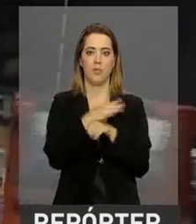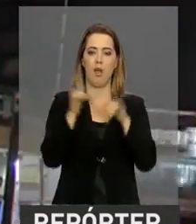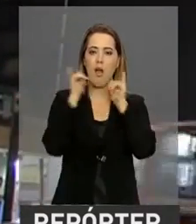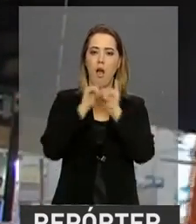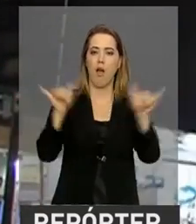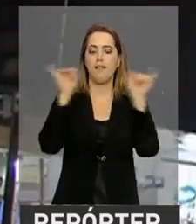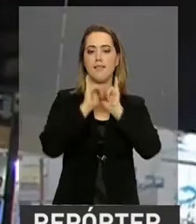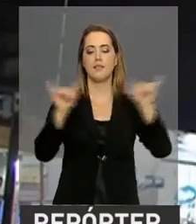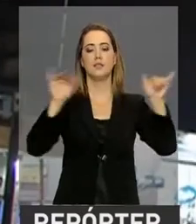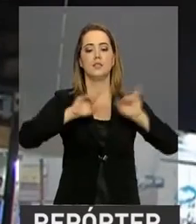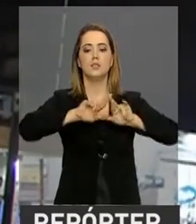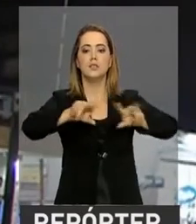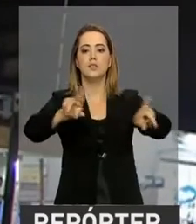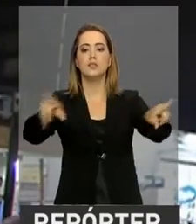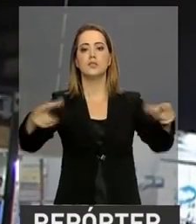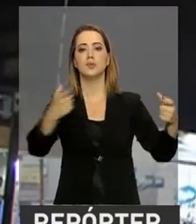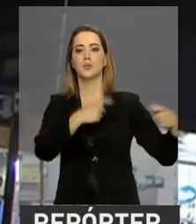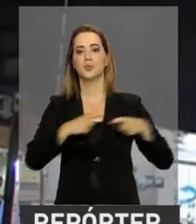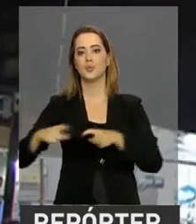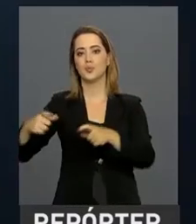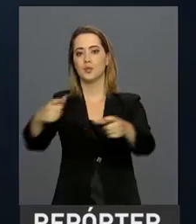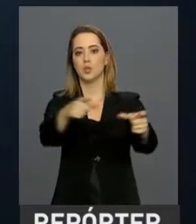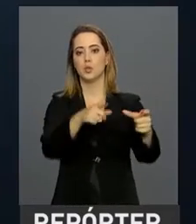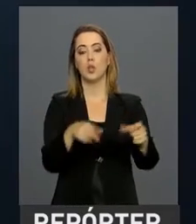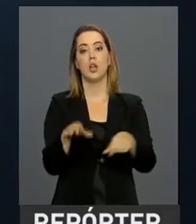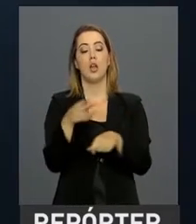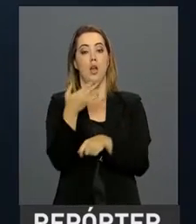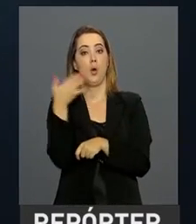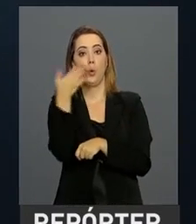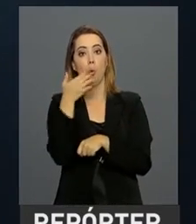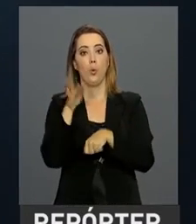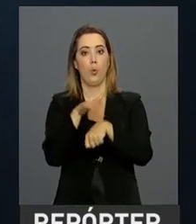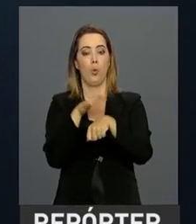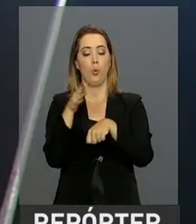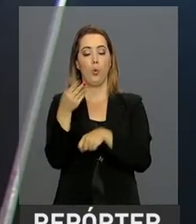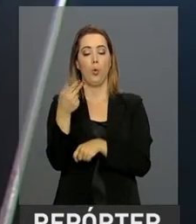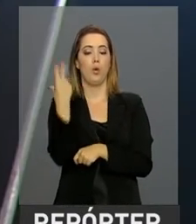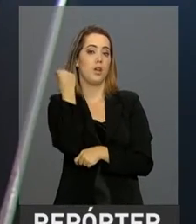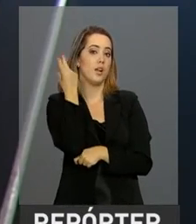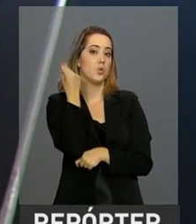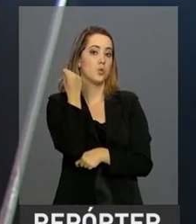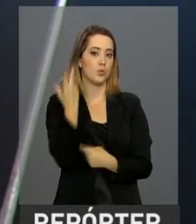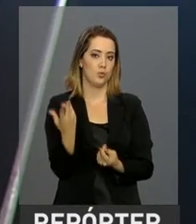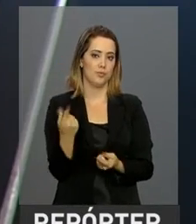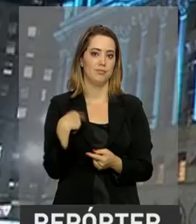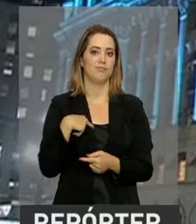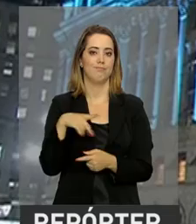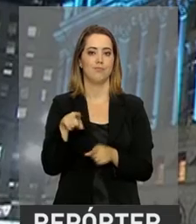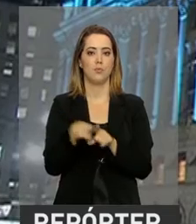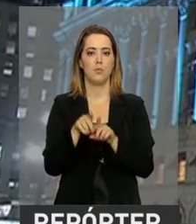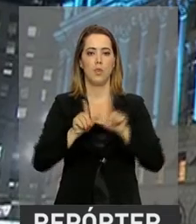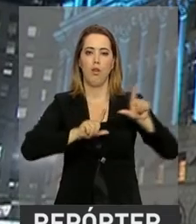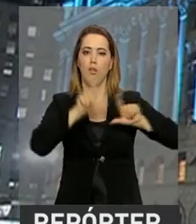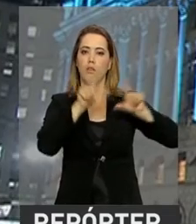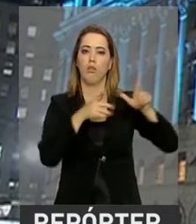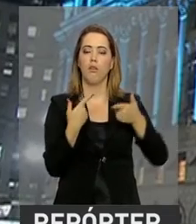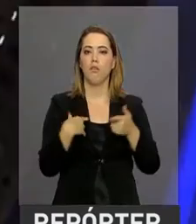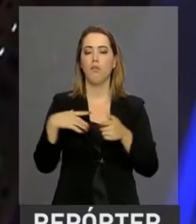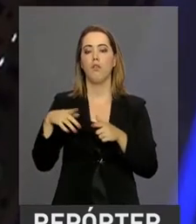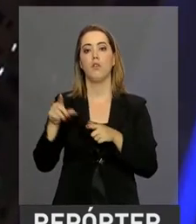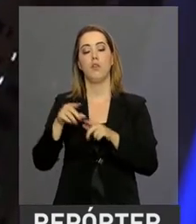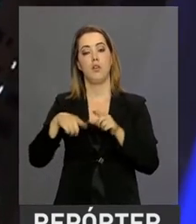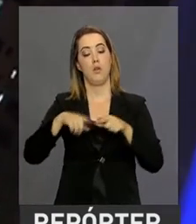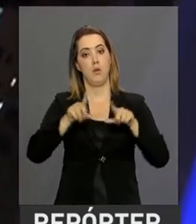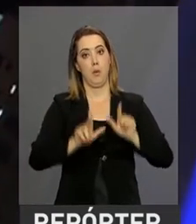lembrado em vários pontos da capital com a cor de cada mês torres de transmissão de rádio e tv prédios históricos e